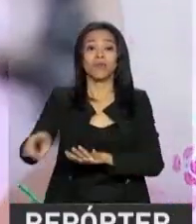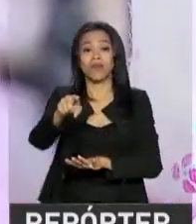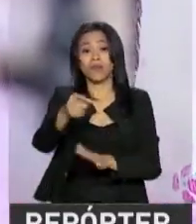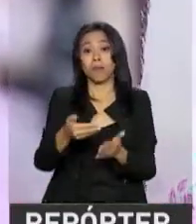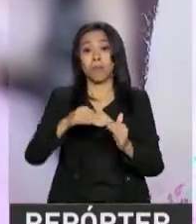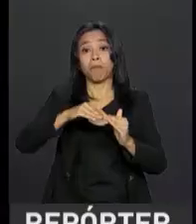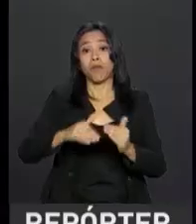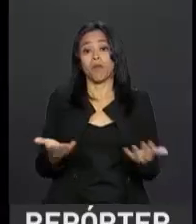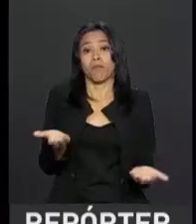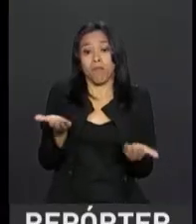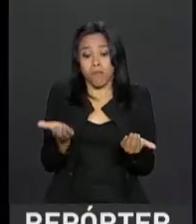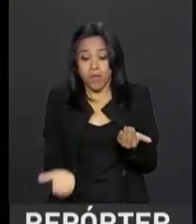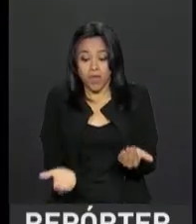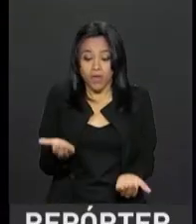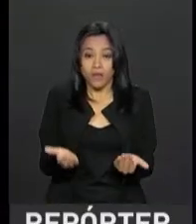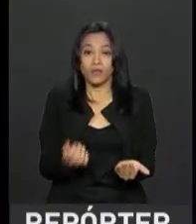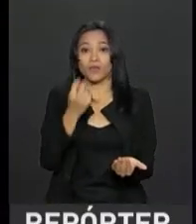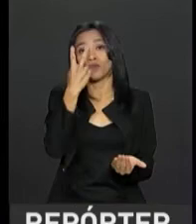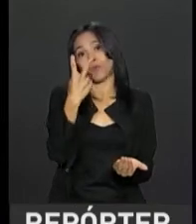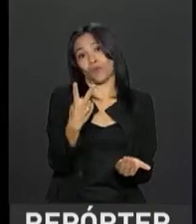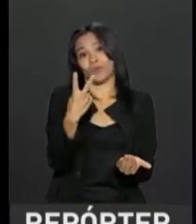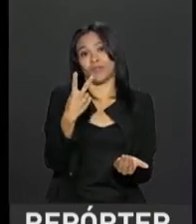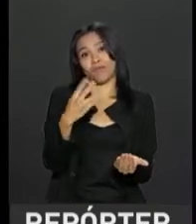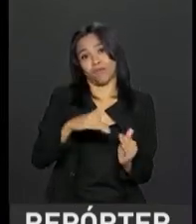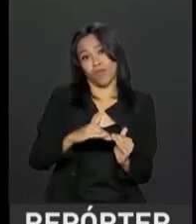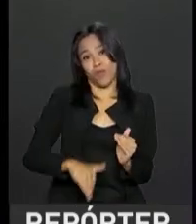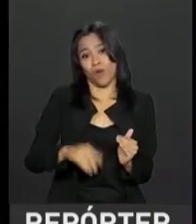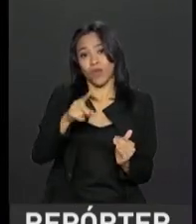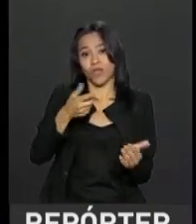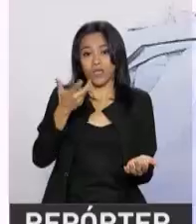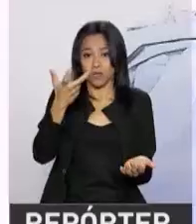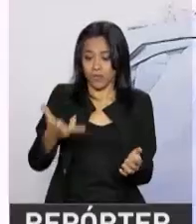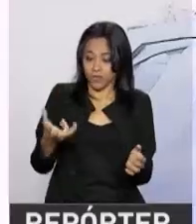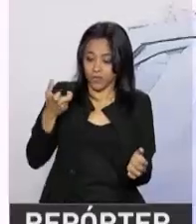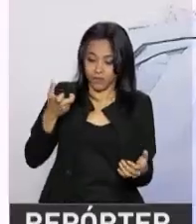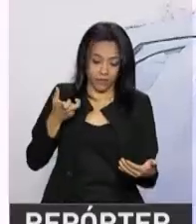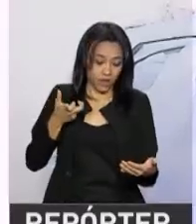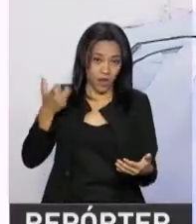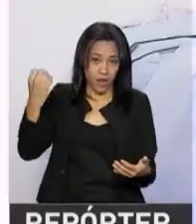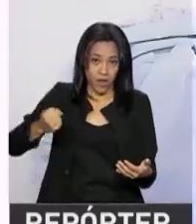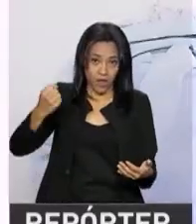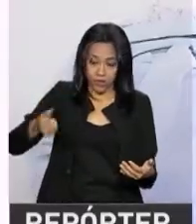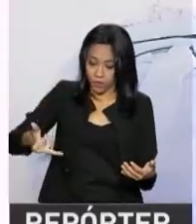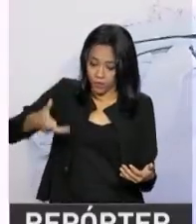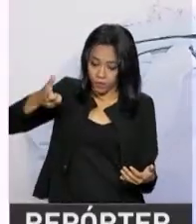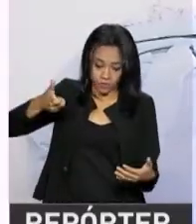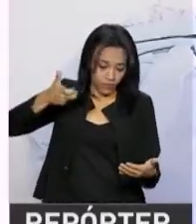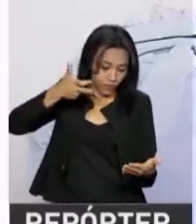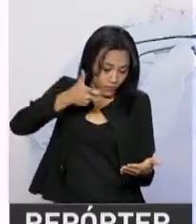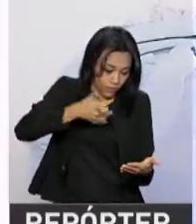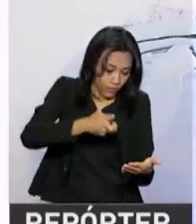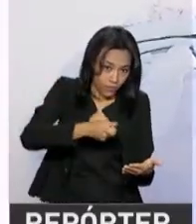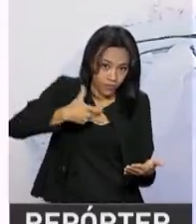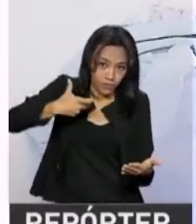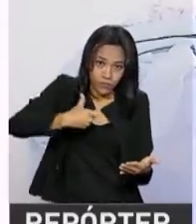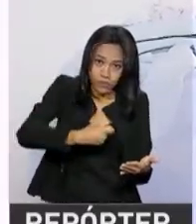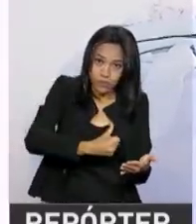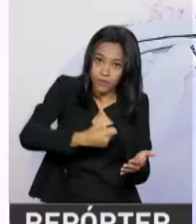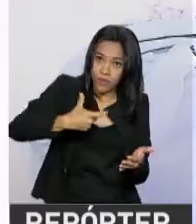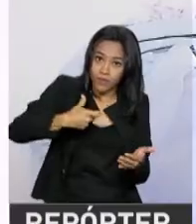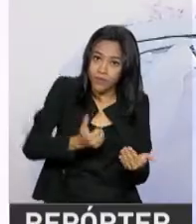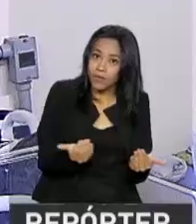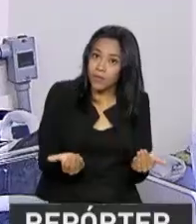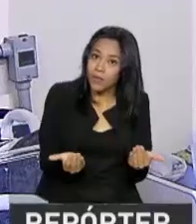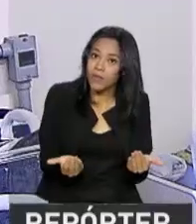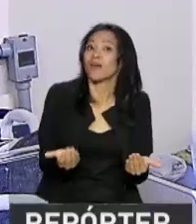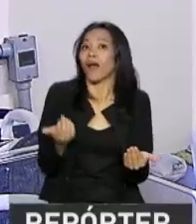2 quilos e se alimenta assim, aos pouquinhos, com uma seringa. Foi o leite do banco que garantiu a sobrevivência da